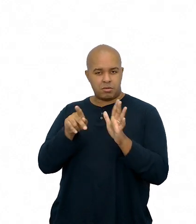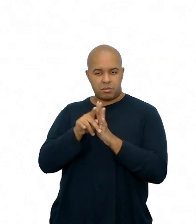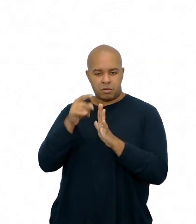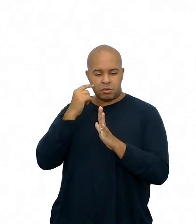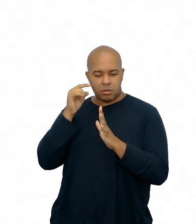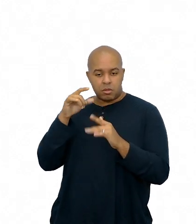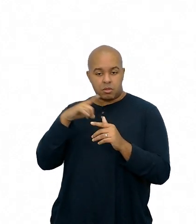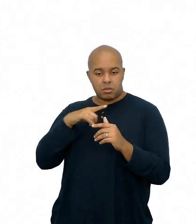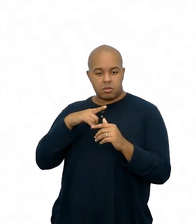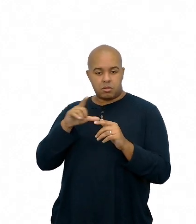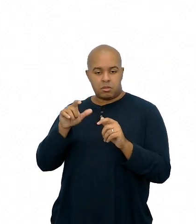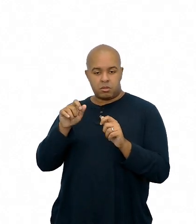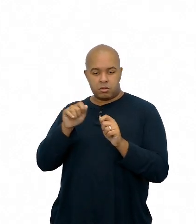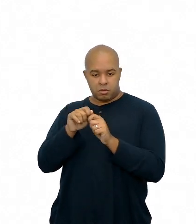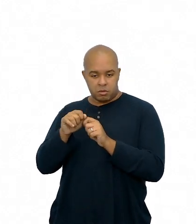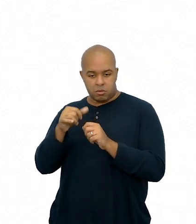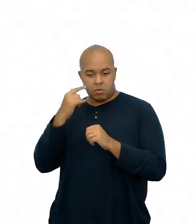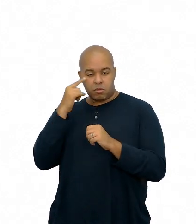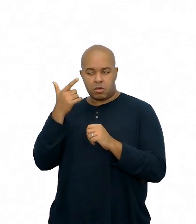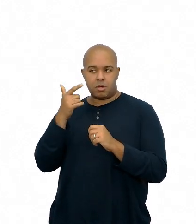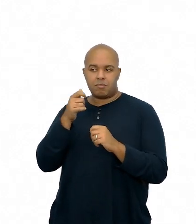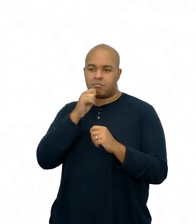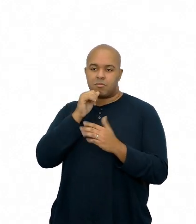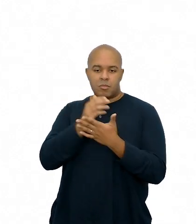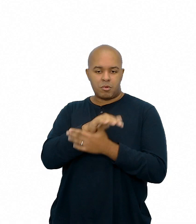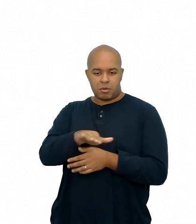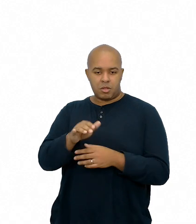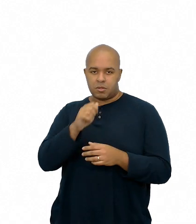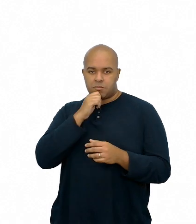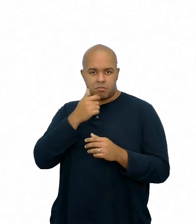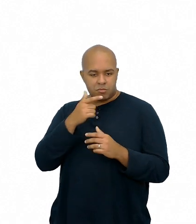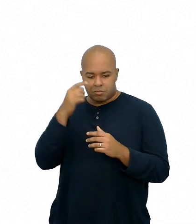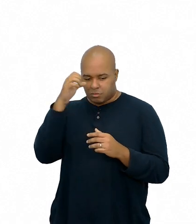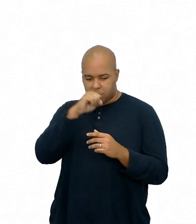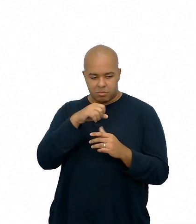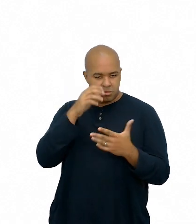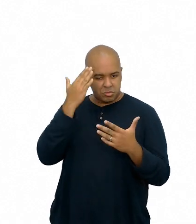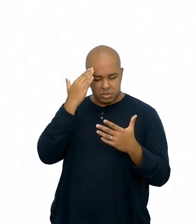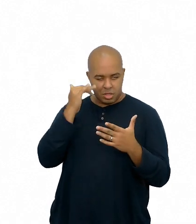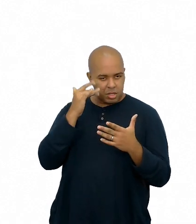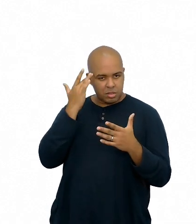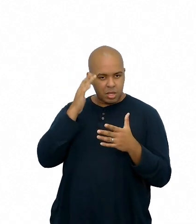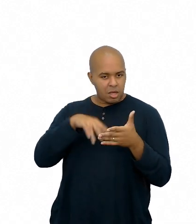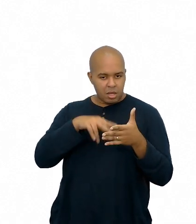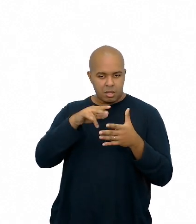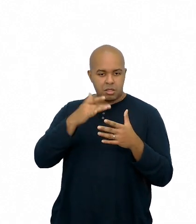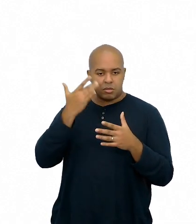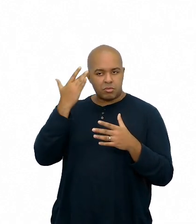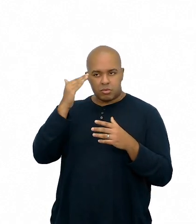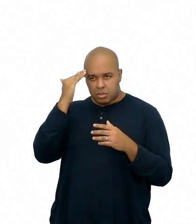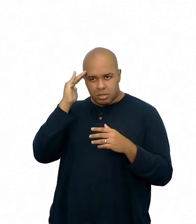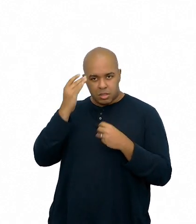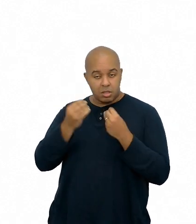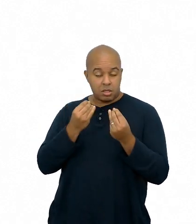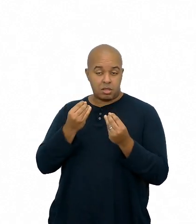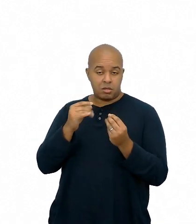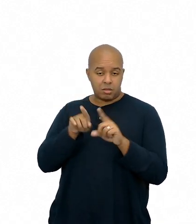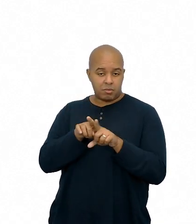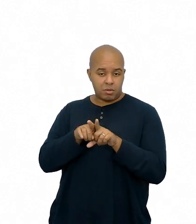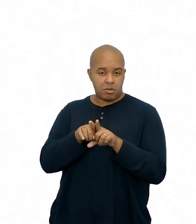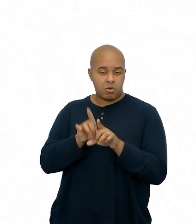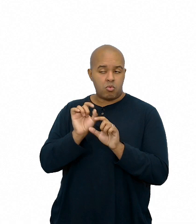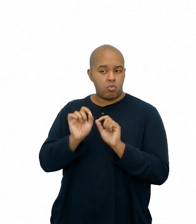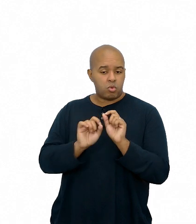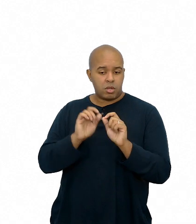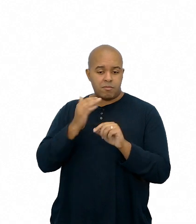a gente tem crianças aí que não estão totalmente alfabetizadas, não vai ter a compreensão de estar entendendo, né,